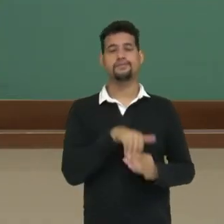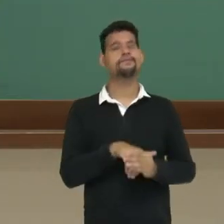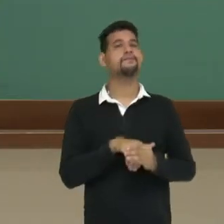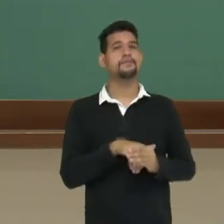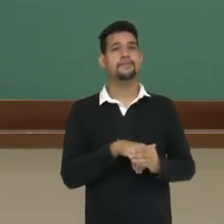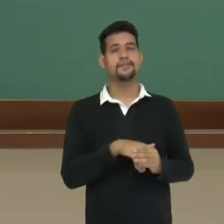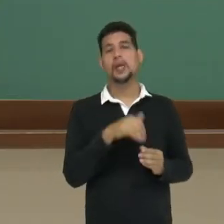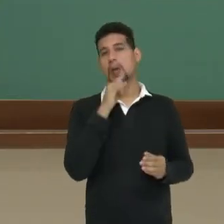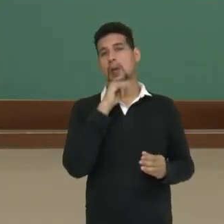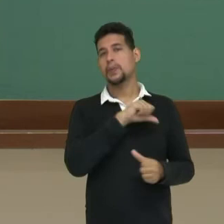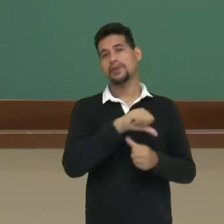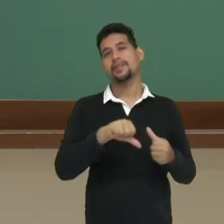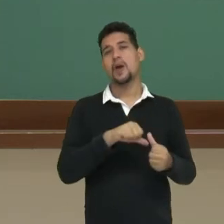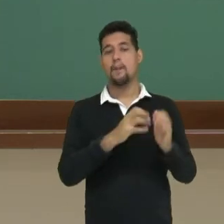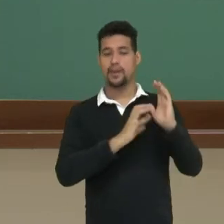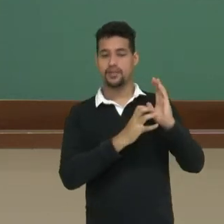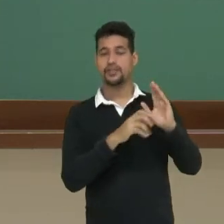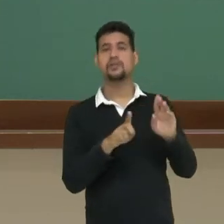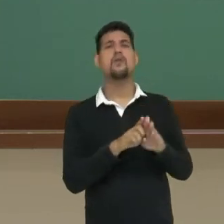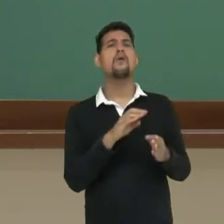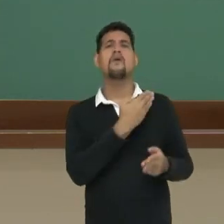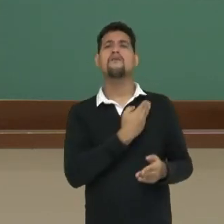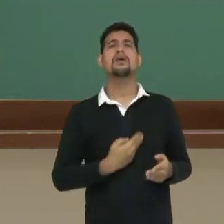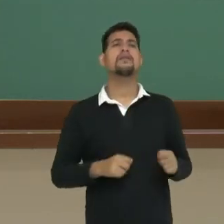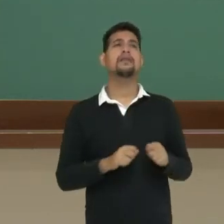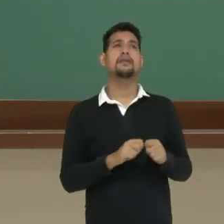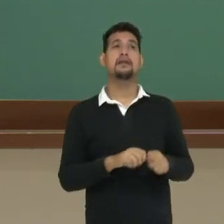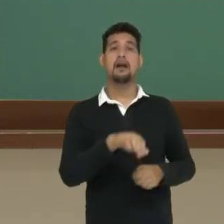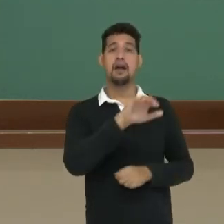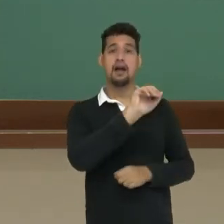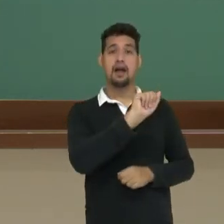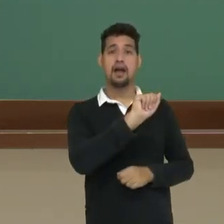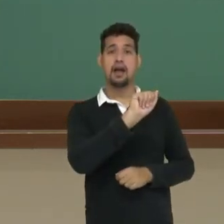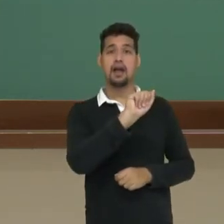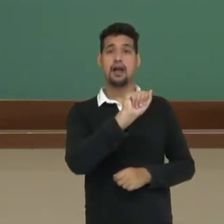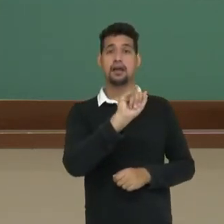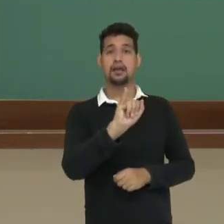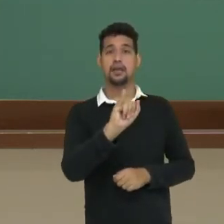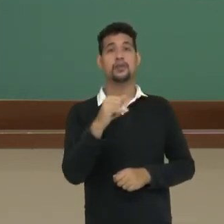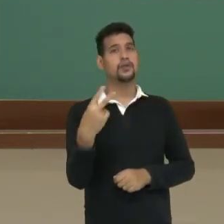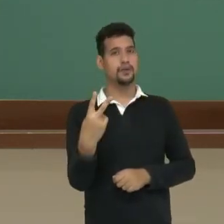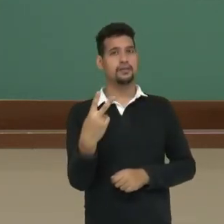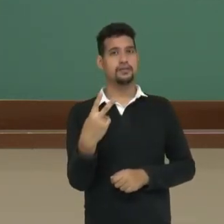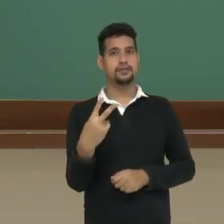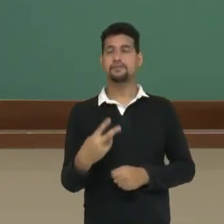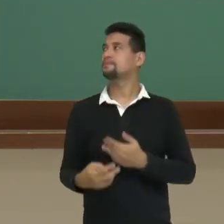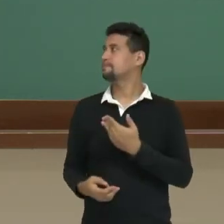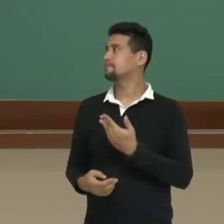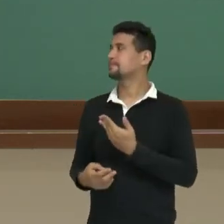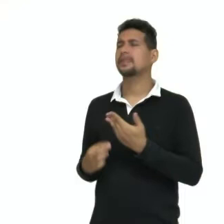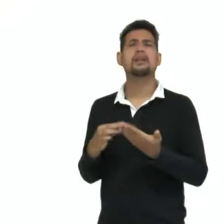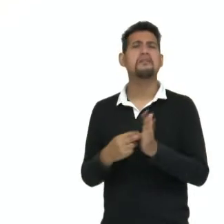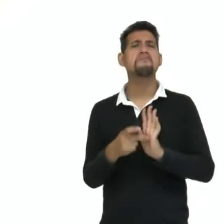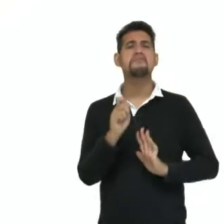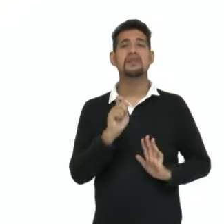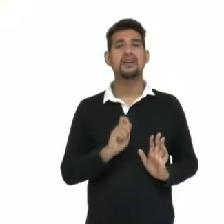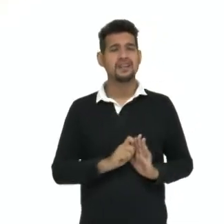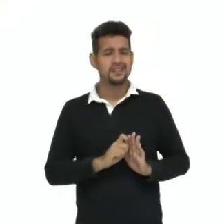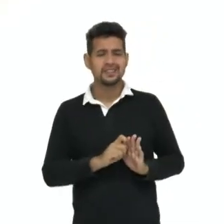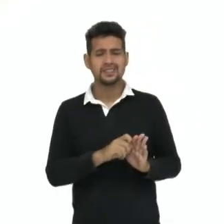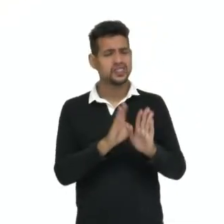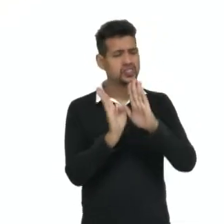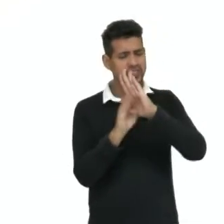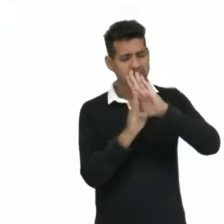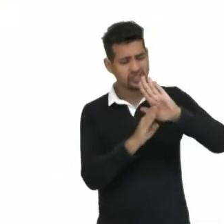políticos. Isso fez que o governo decretasse, então, o AI-2, Ato Institucional número 2. Esse ato eliminou todos